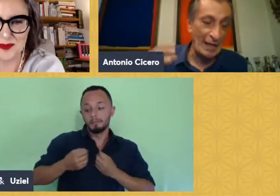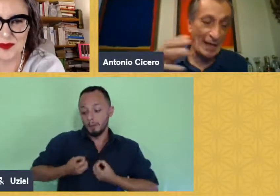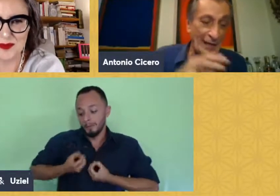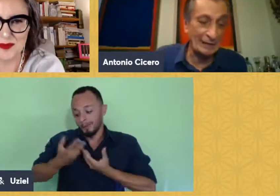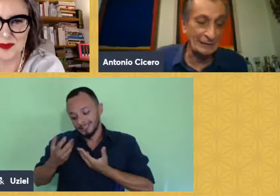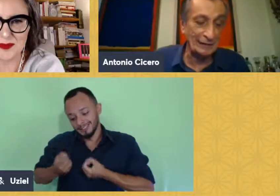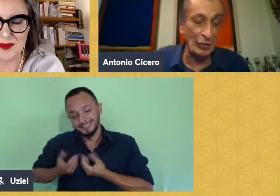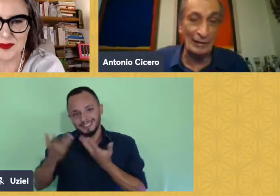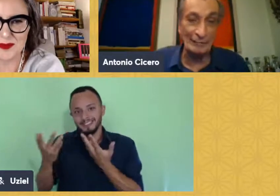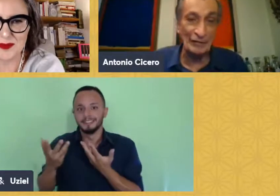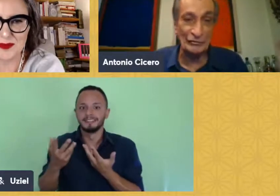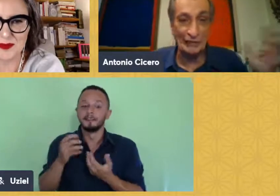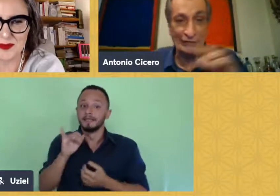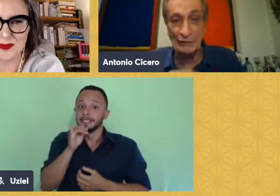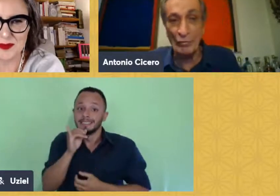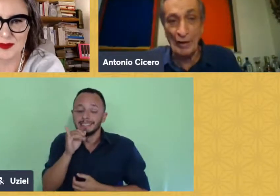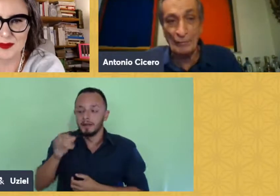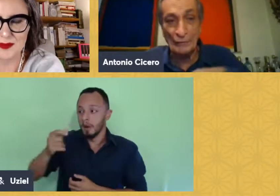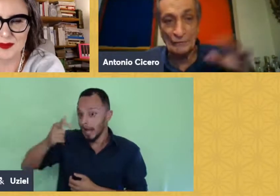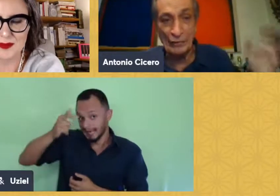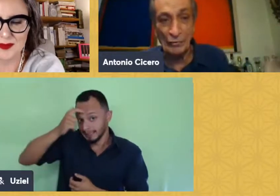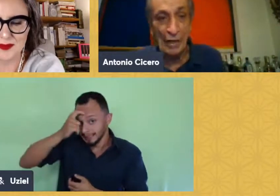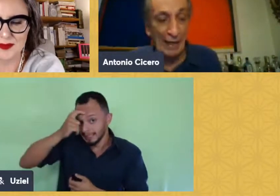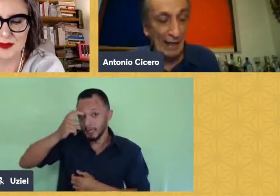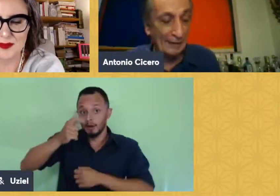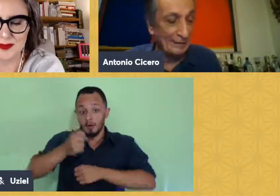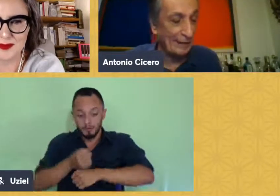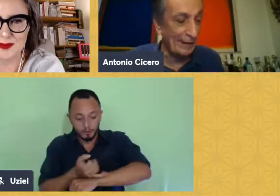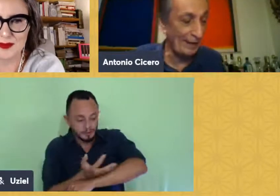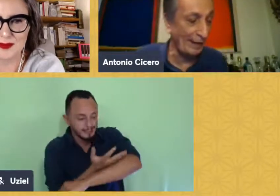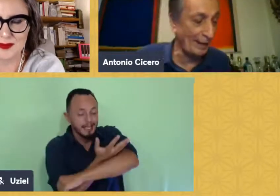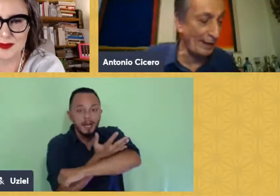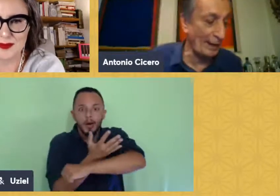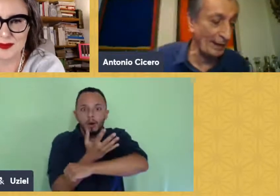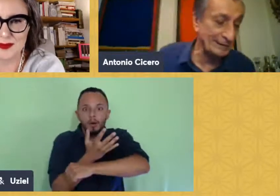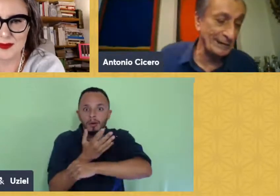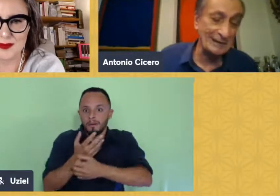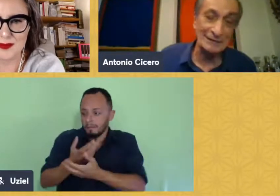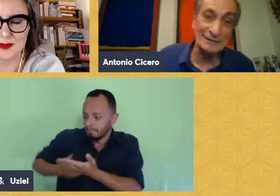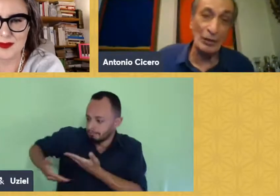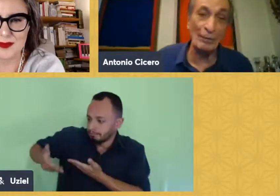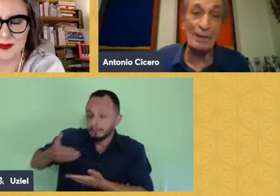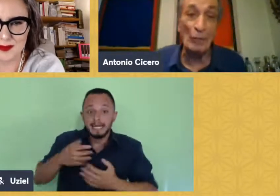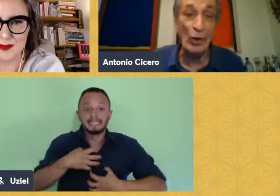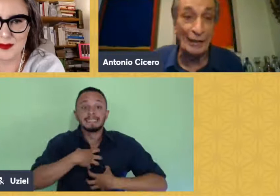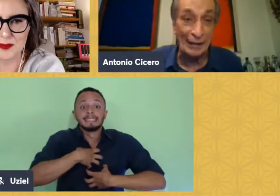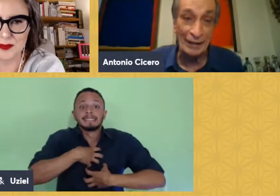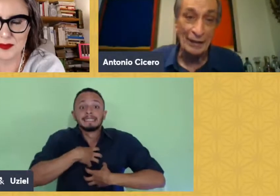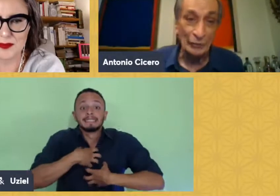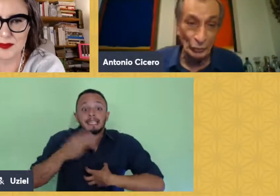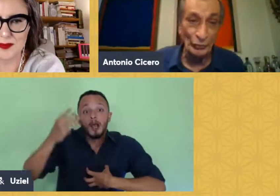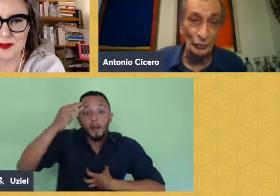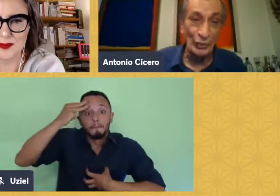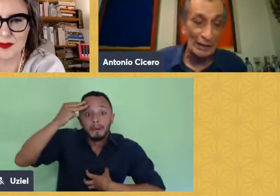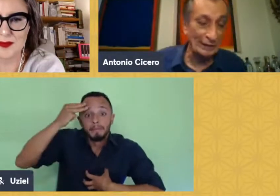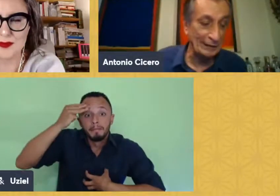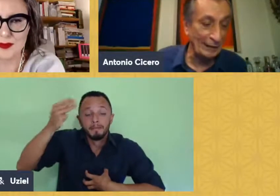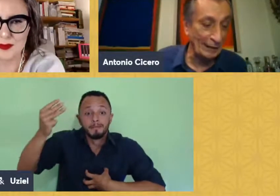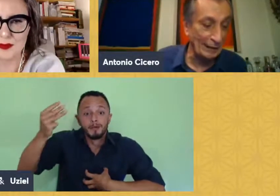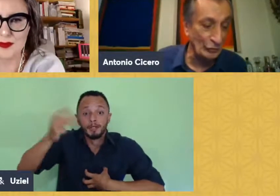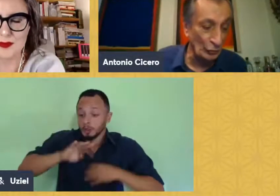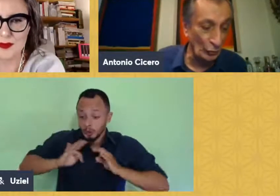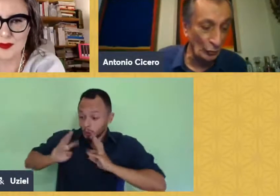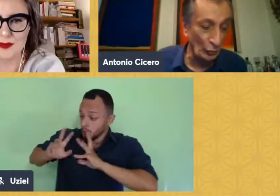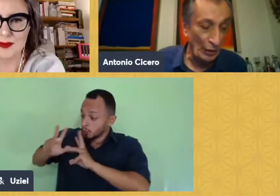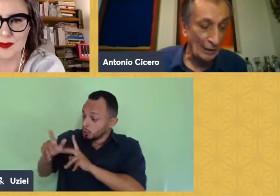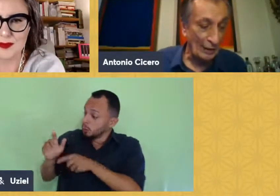faculdades. A razão, a imaginação, a emoção, a sensação, a memória, tudo entra